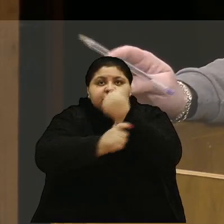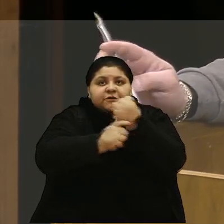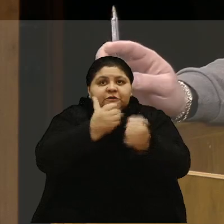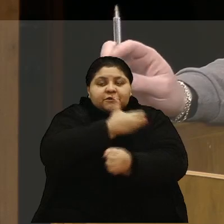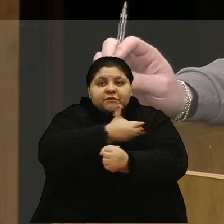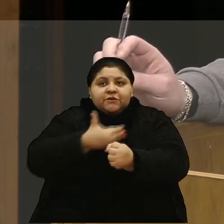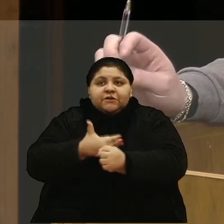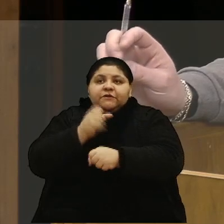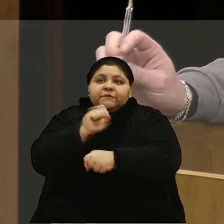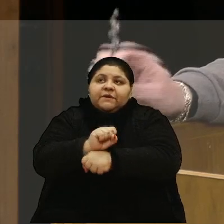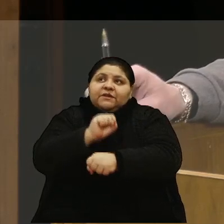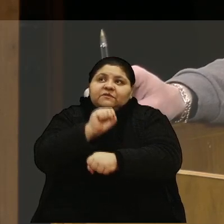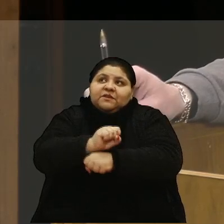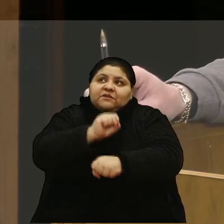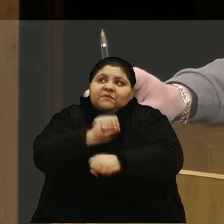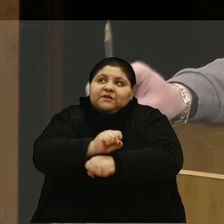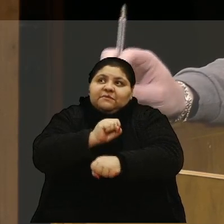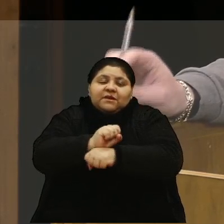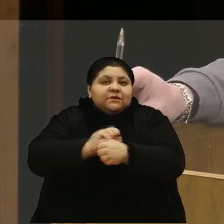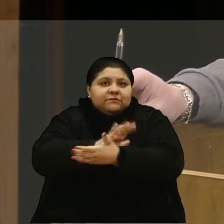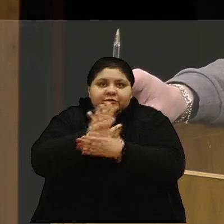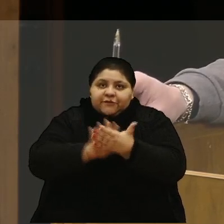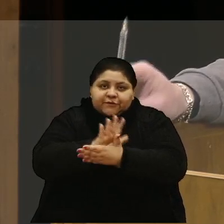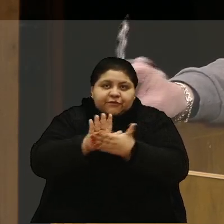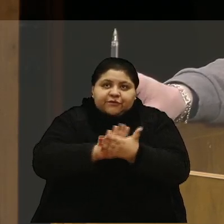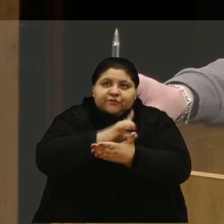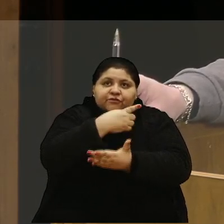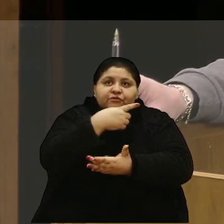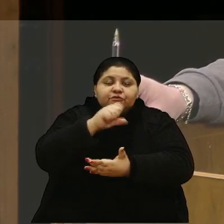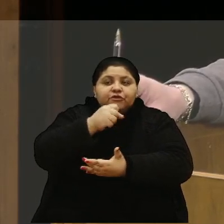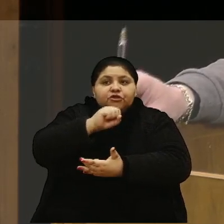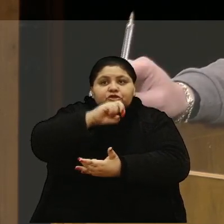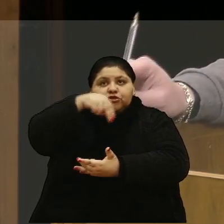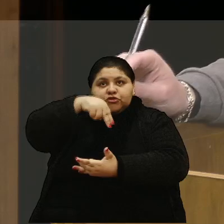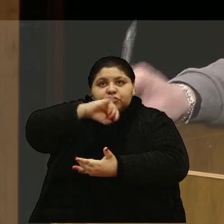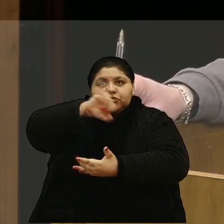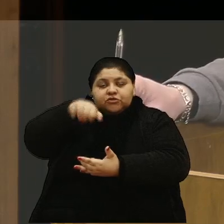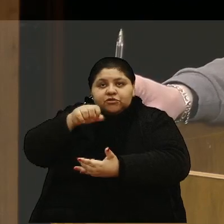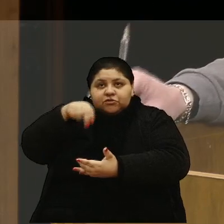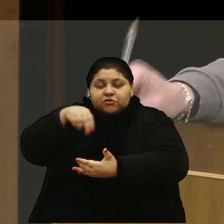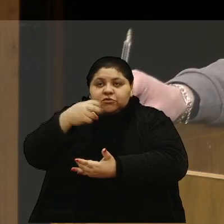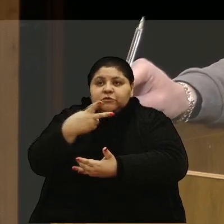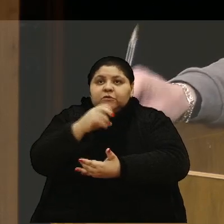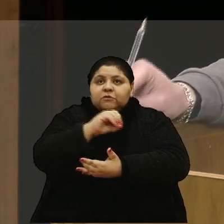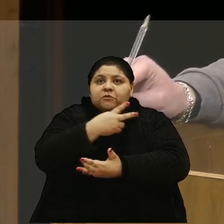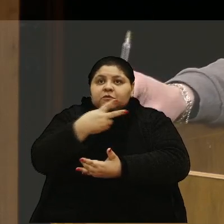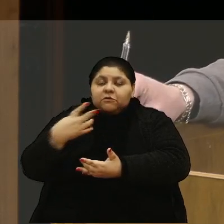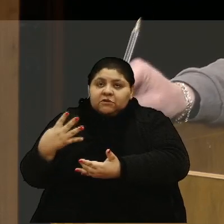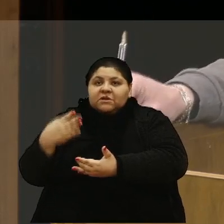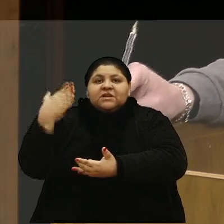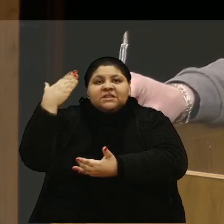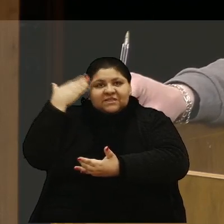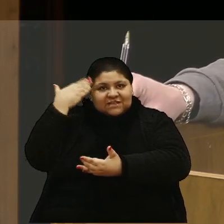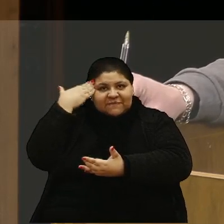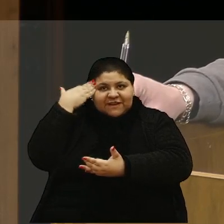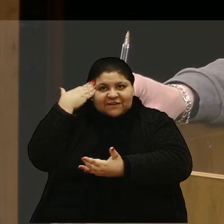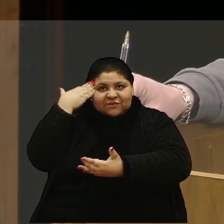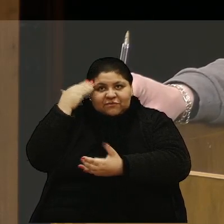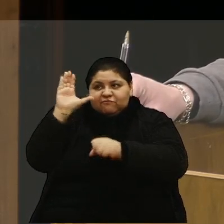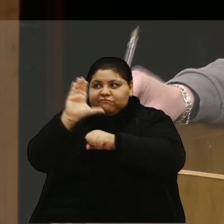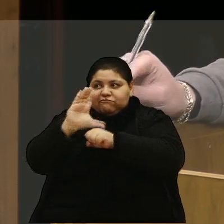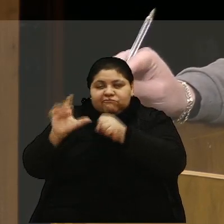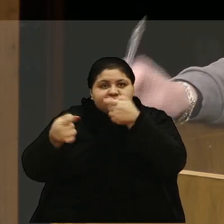Aguardei e nada. Em 18 de junho de 2024, mesmo sabendo que era